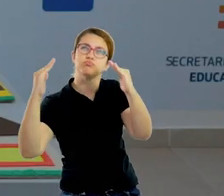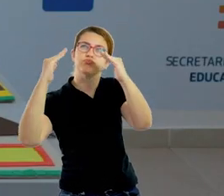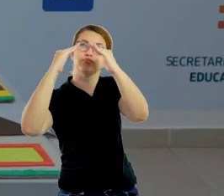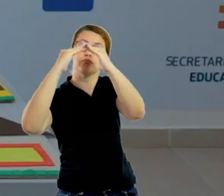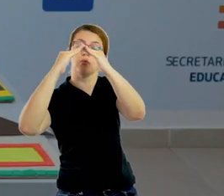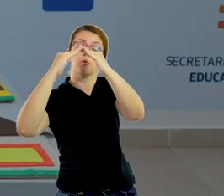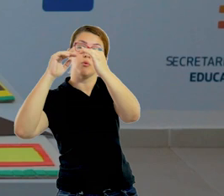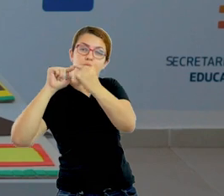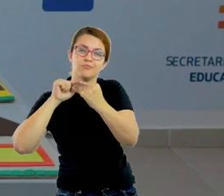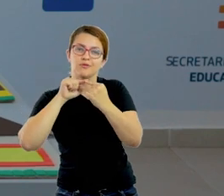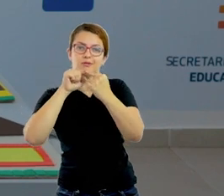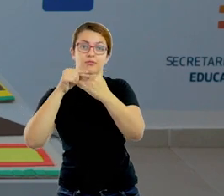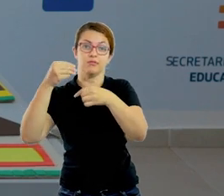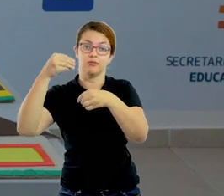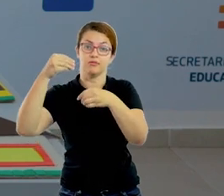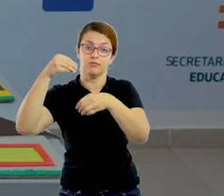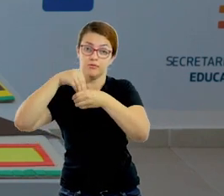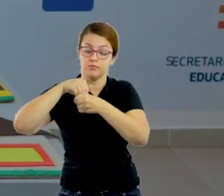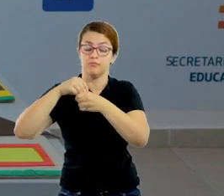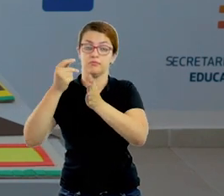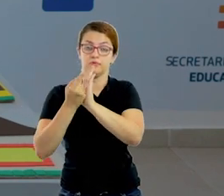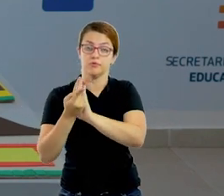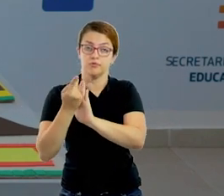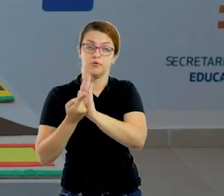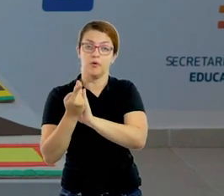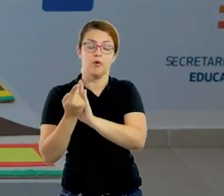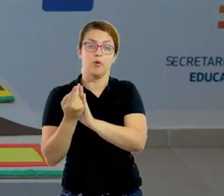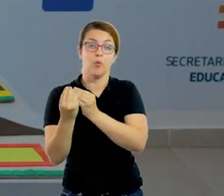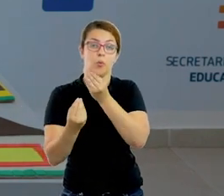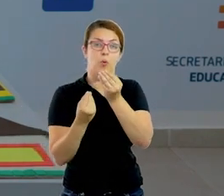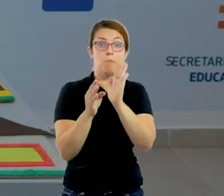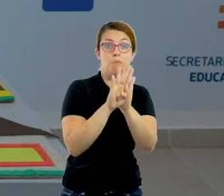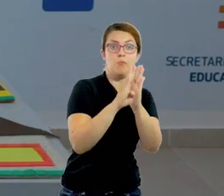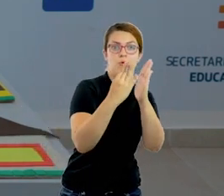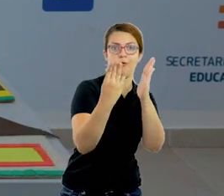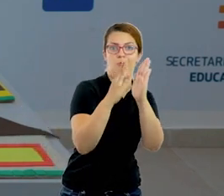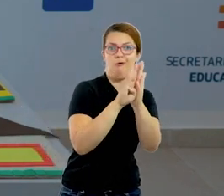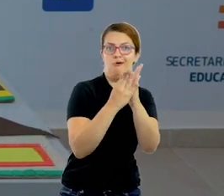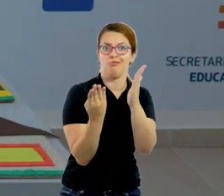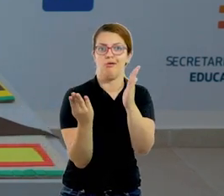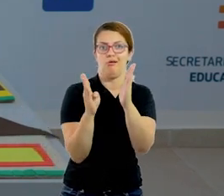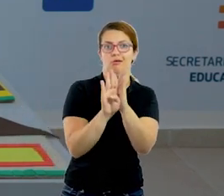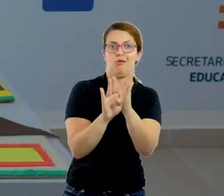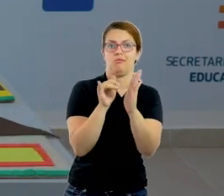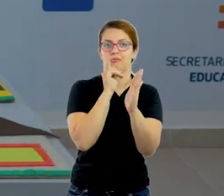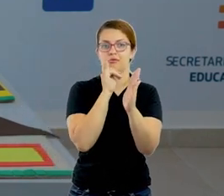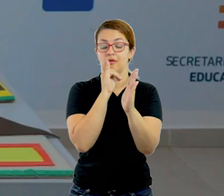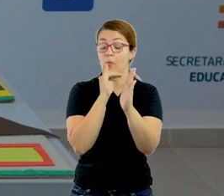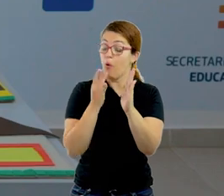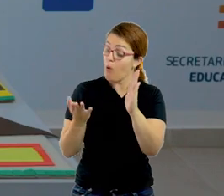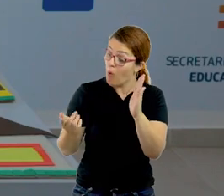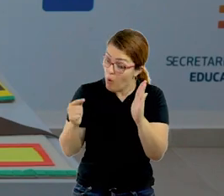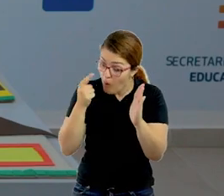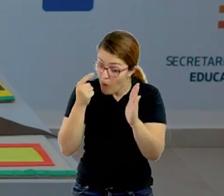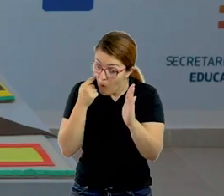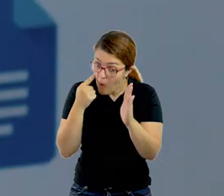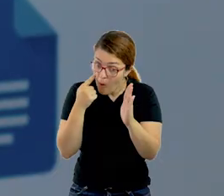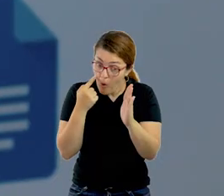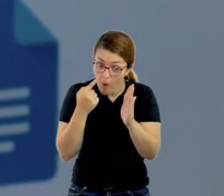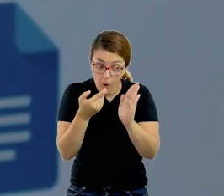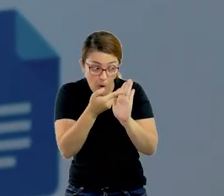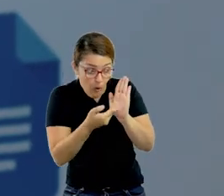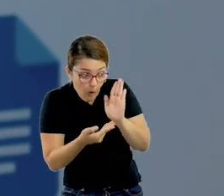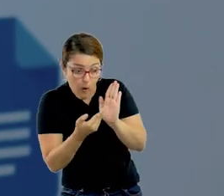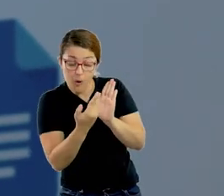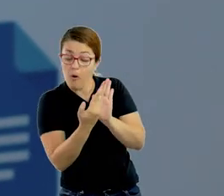Dentro de um desenho de uma casa, tá? Então, qual é o formato da porta? Você pode dar exemplos também. Olha, olha, filho